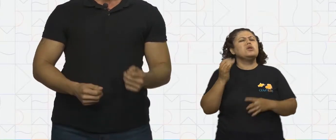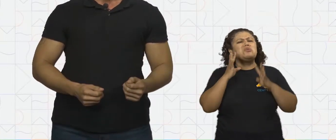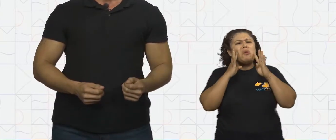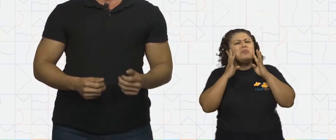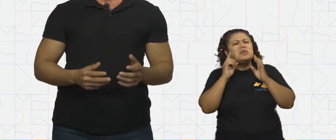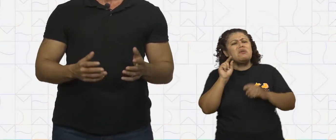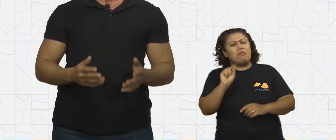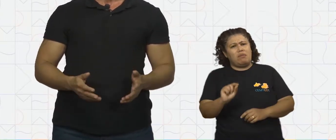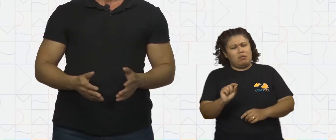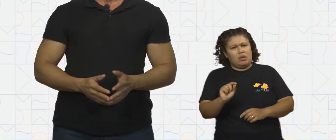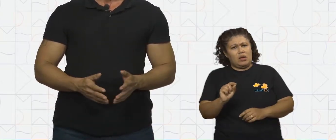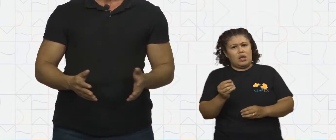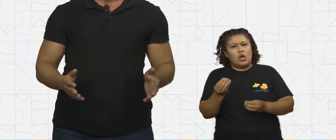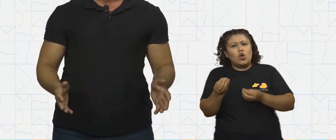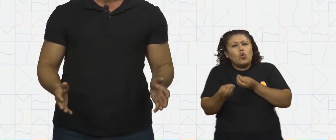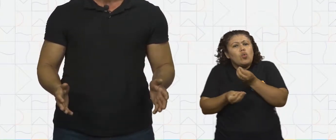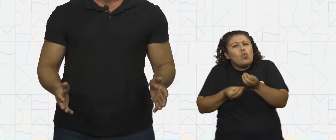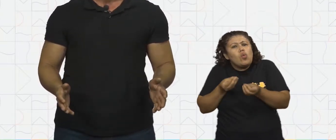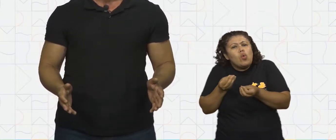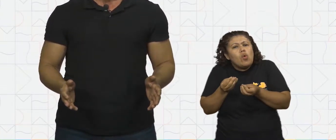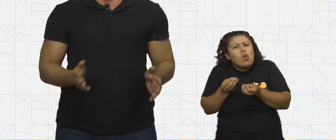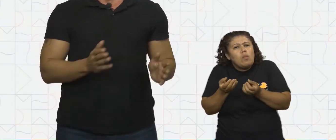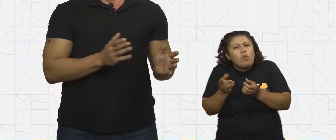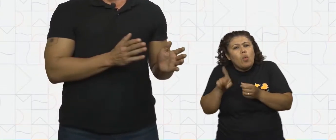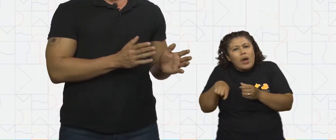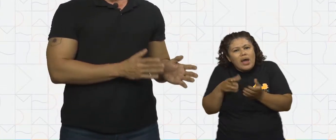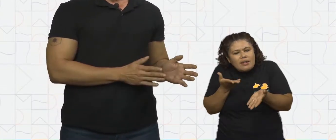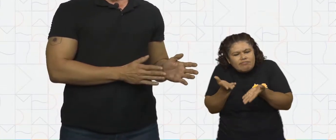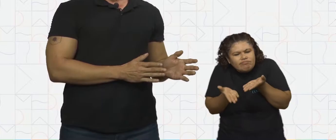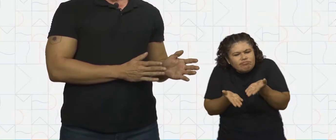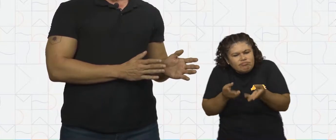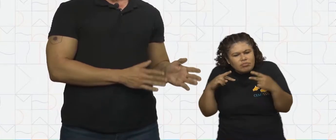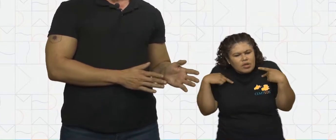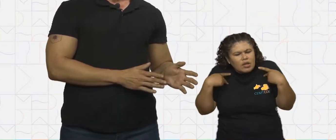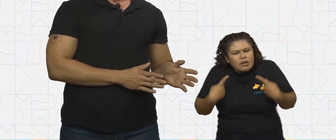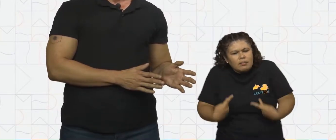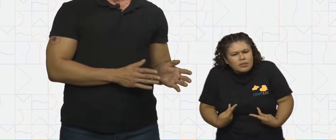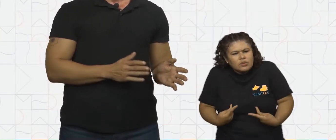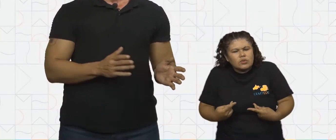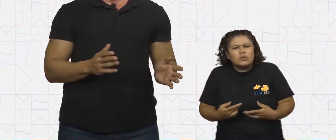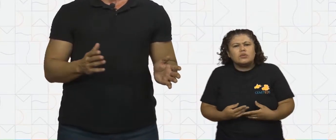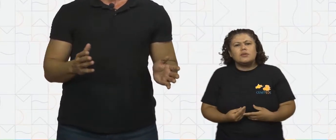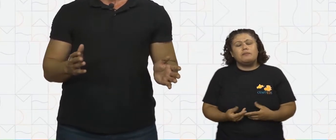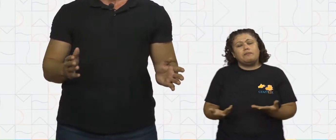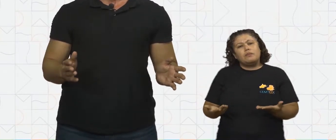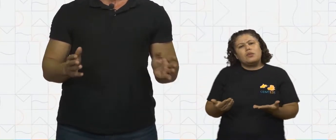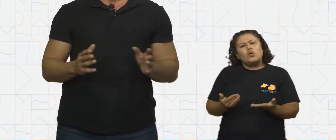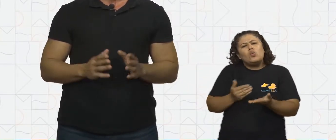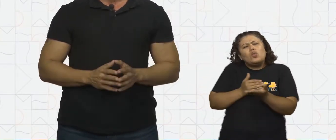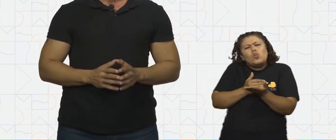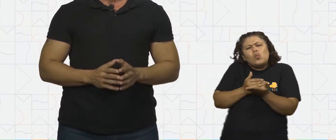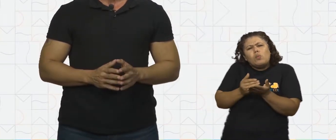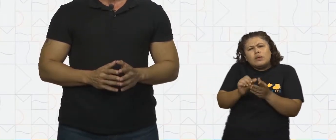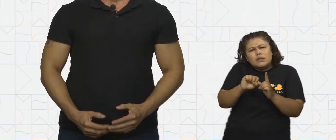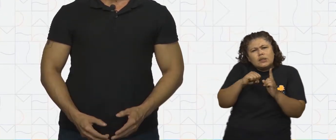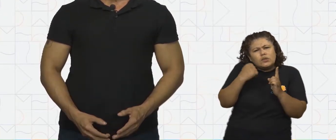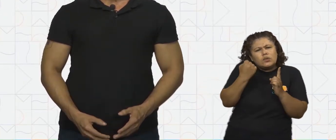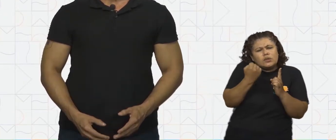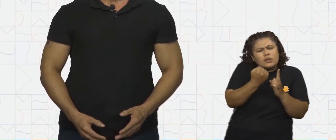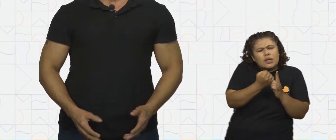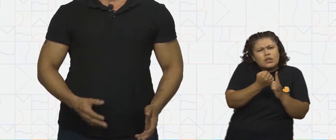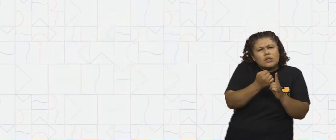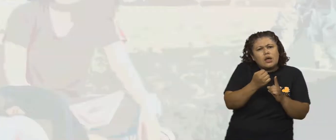as bases das relações entre os indivíduos. Desde o início da vida em sociedade, os indivíduos foram se agrupando aos poucos.